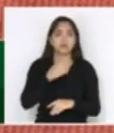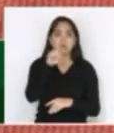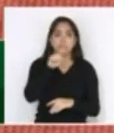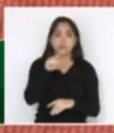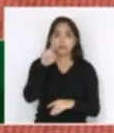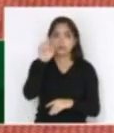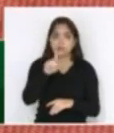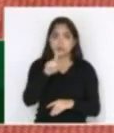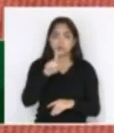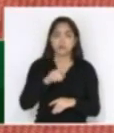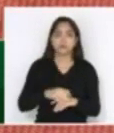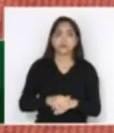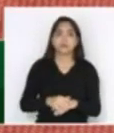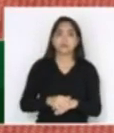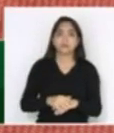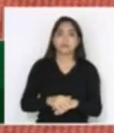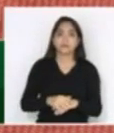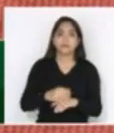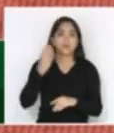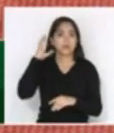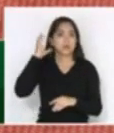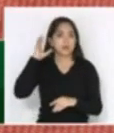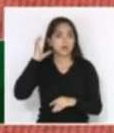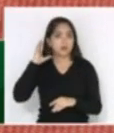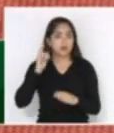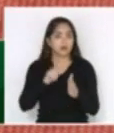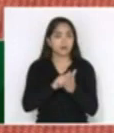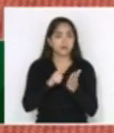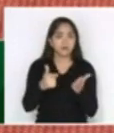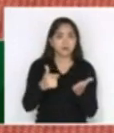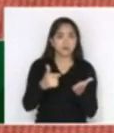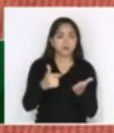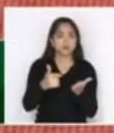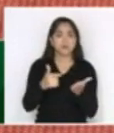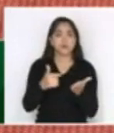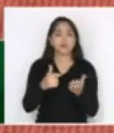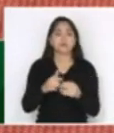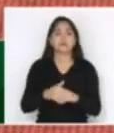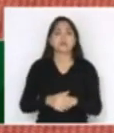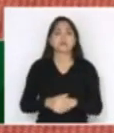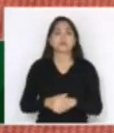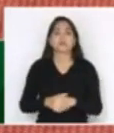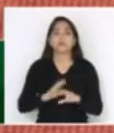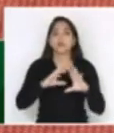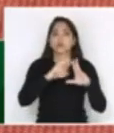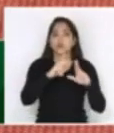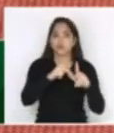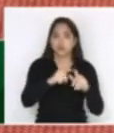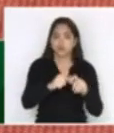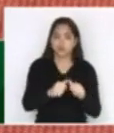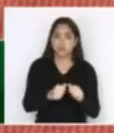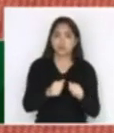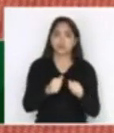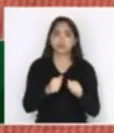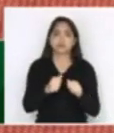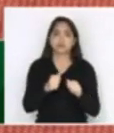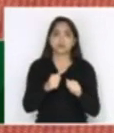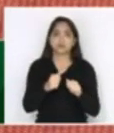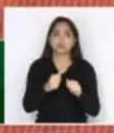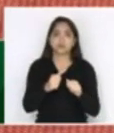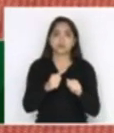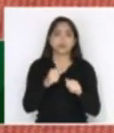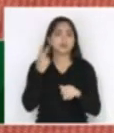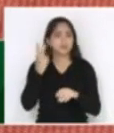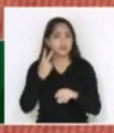o Ed Carlos, da Rádio Marconi, o Jornal Vanguarda, com a Eliane Macari, e todos os outros, tem